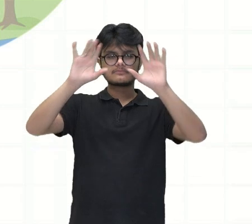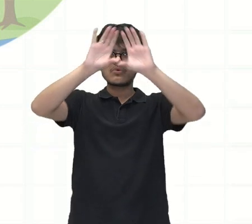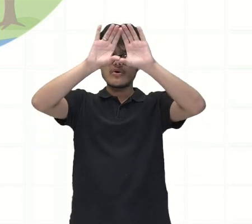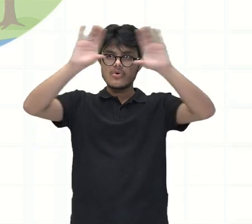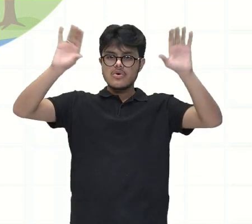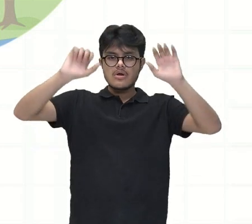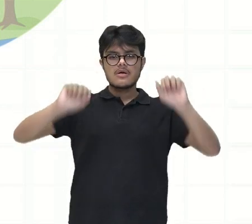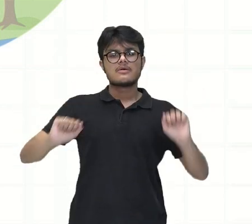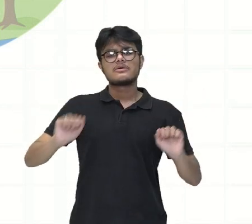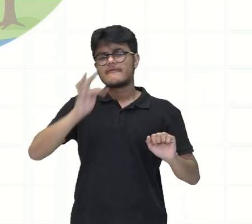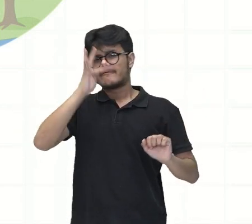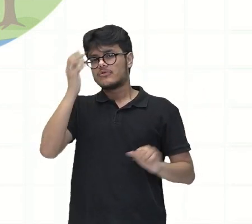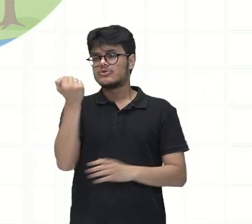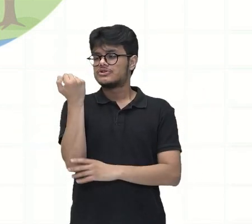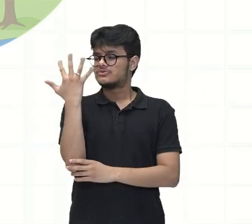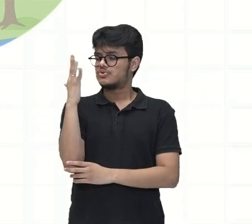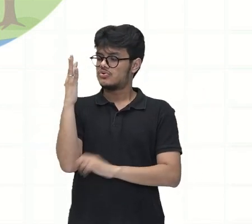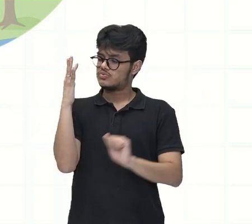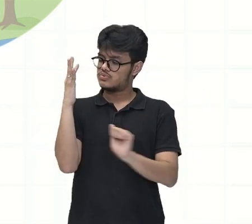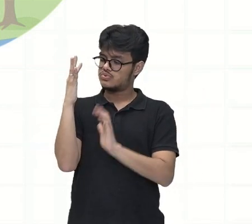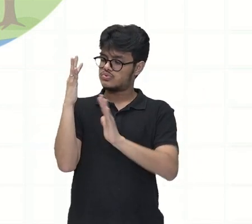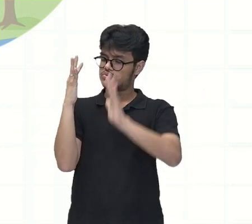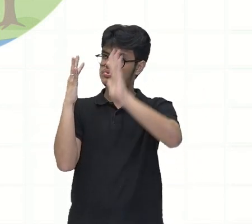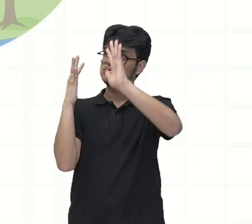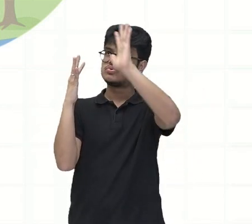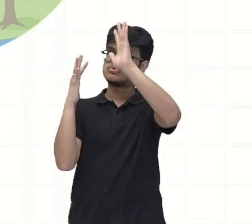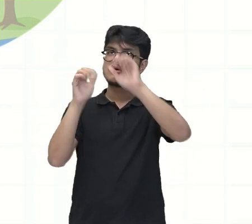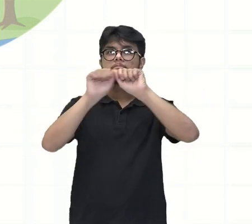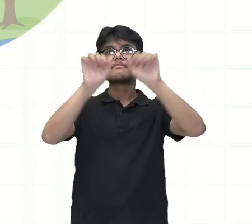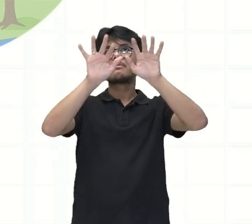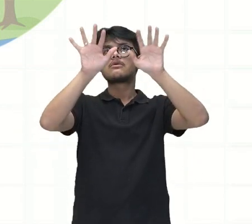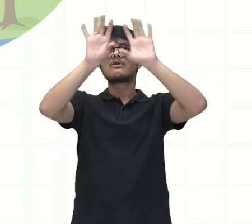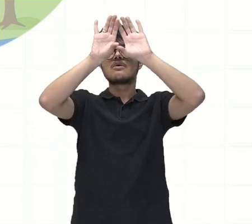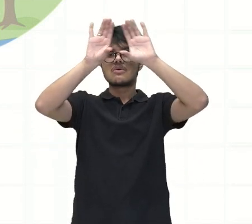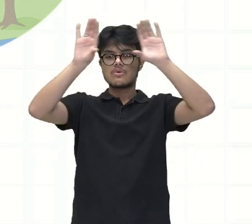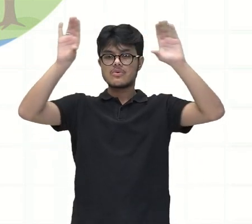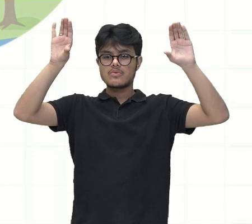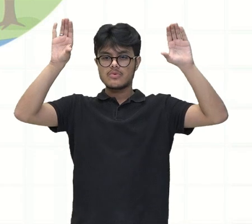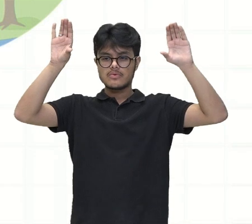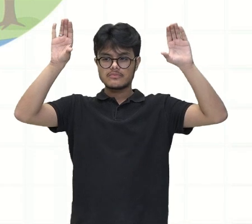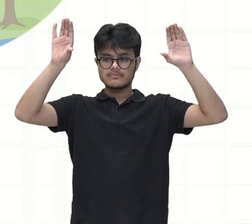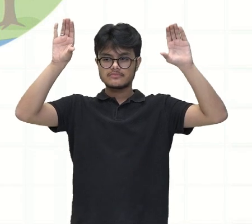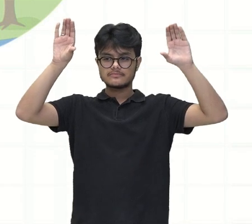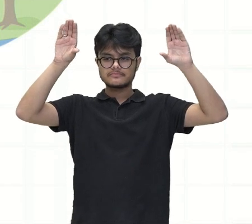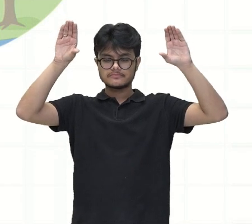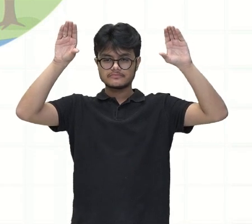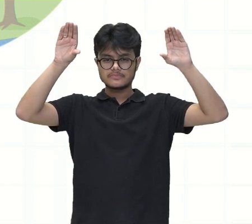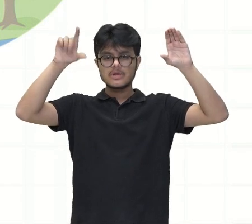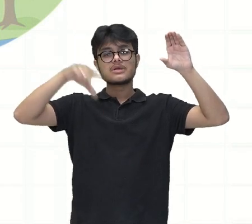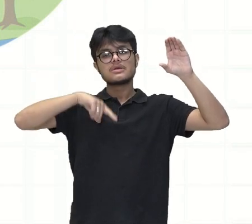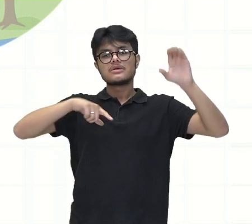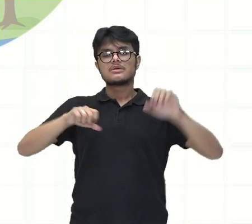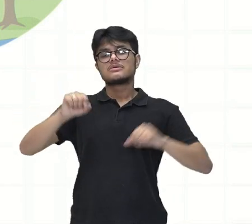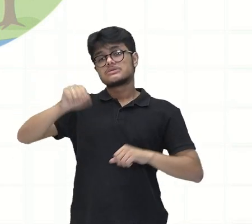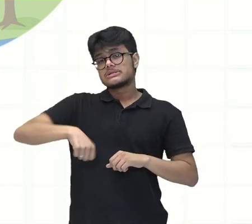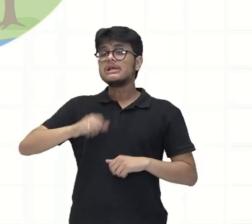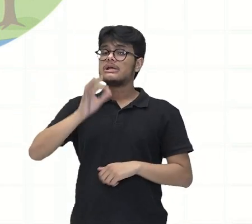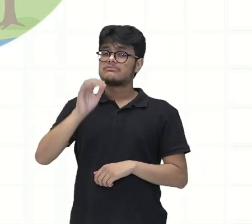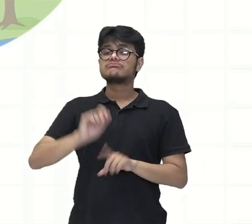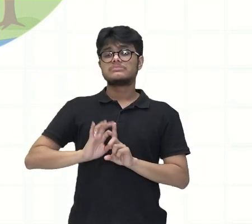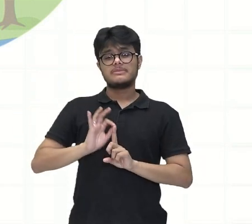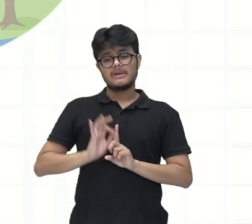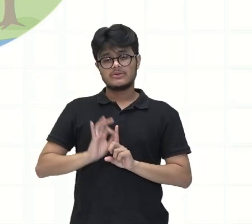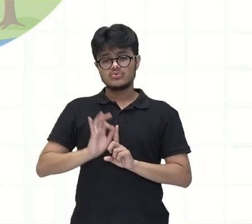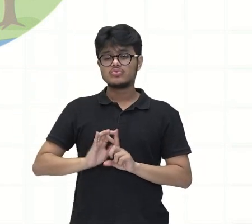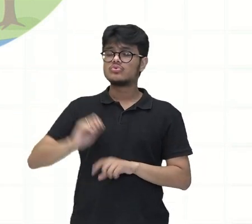das plantas, dos vegetais que vão estar nesse ambiente, estimulados pelo aquecimento, pelo